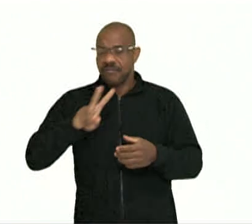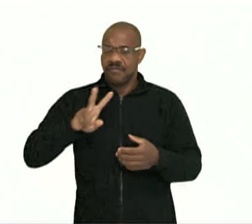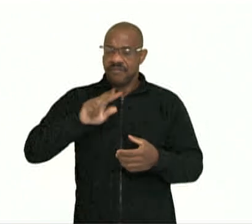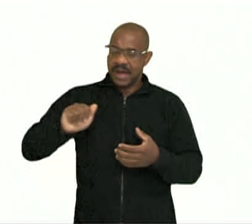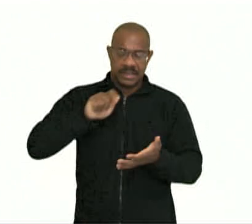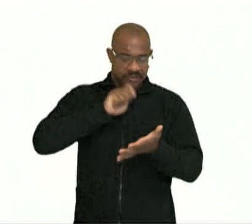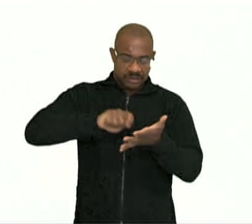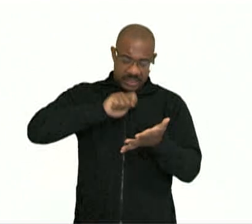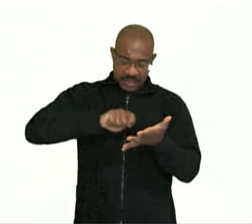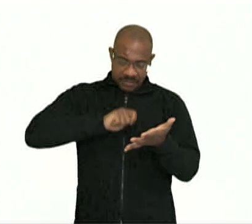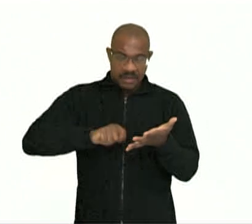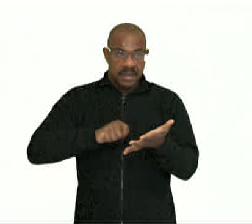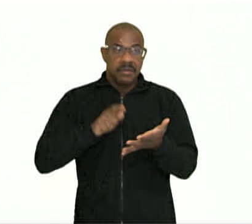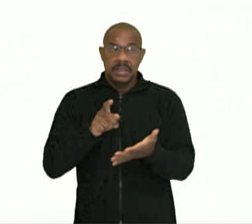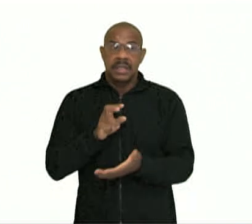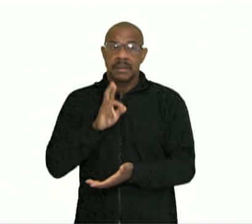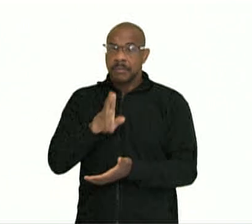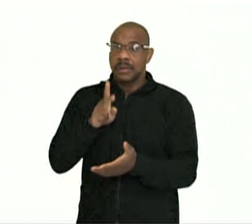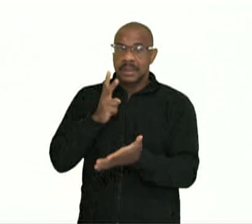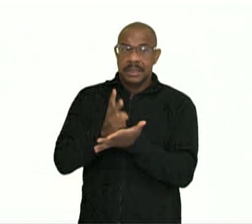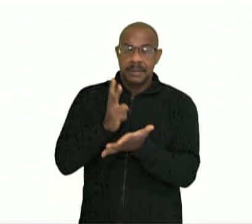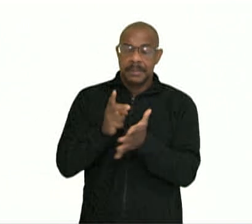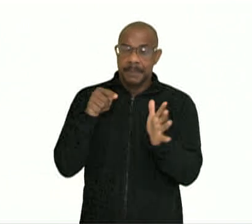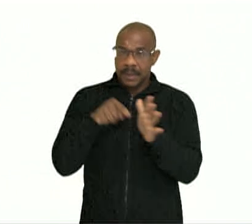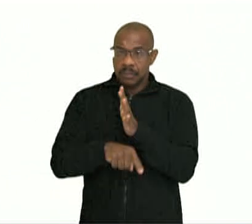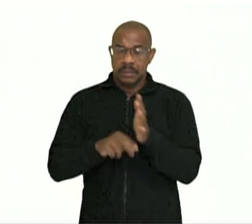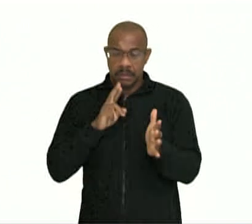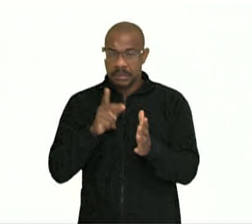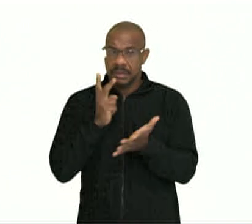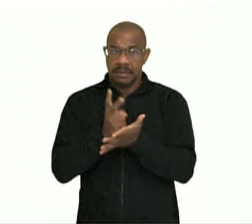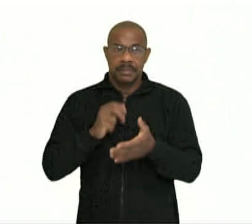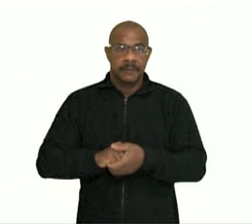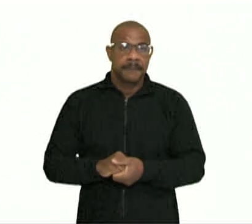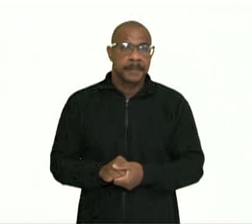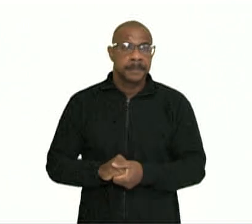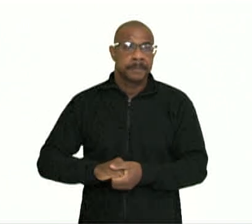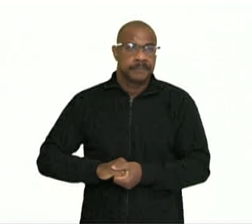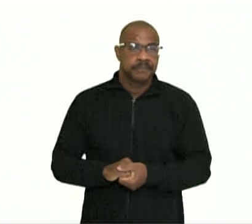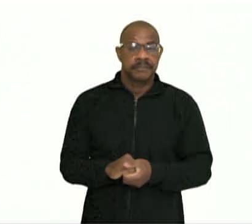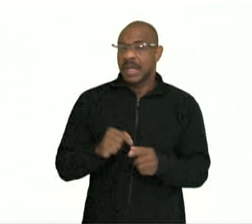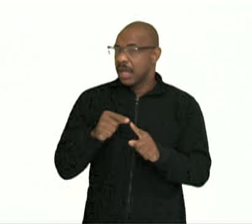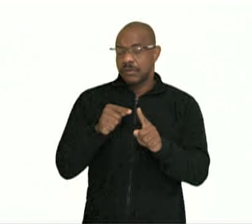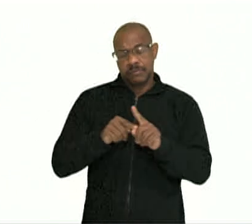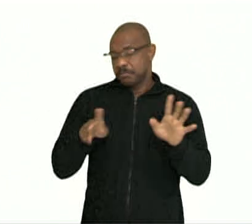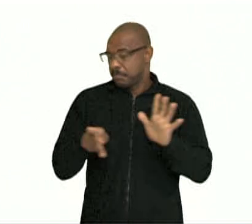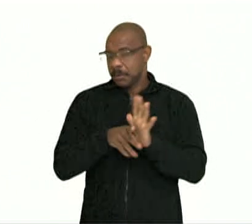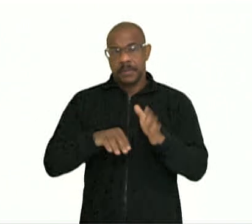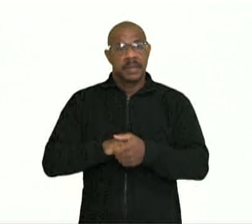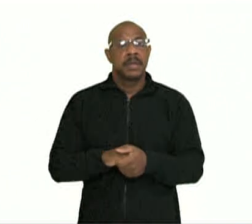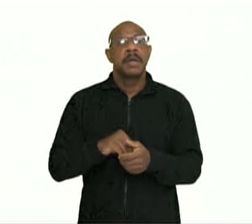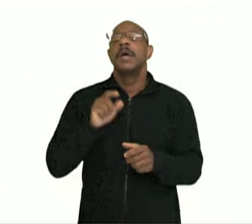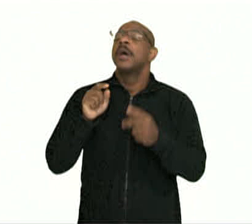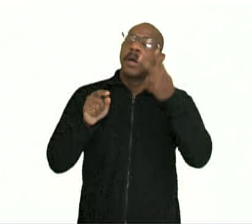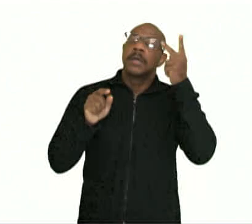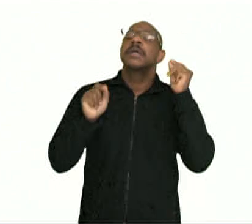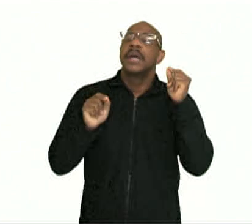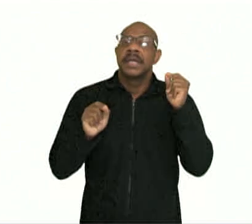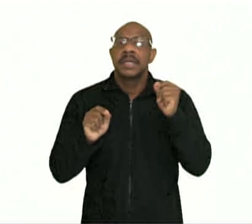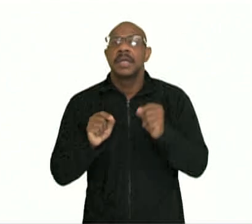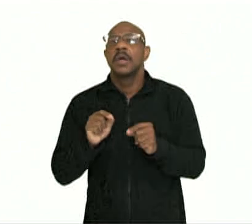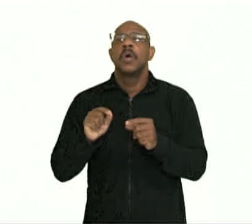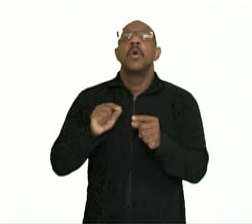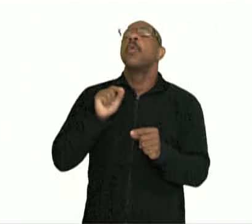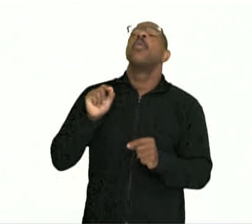notícia, responda sempre as seguintes perguntas, típicas, né, do lead. Quem, o que,